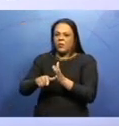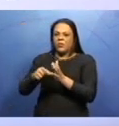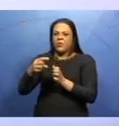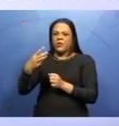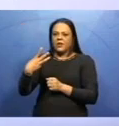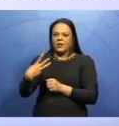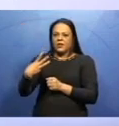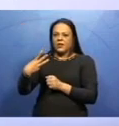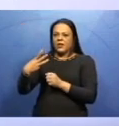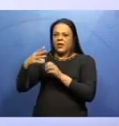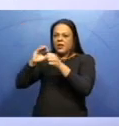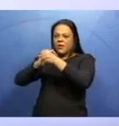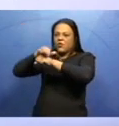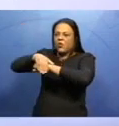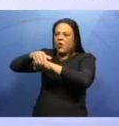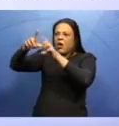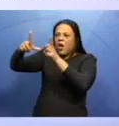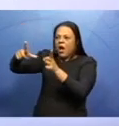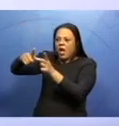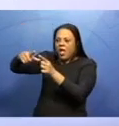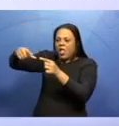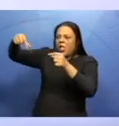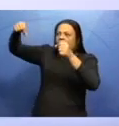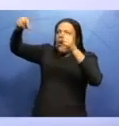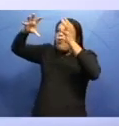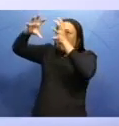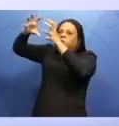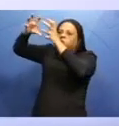cheia. A água cai em forma de chuva.